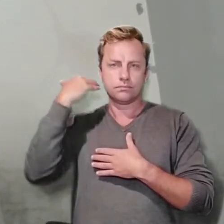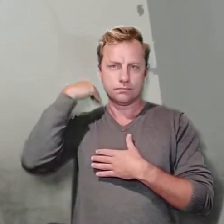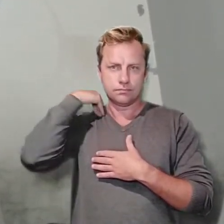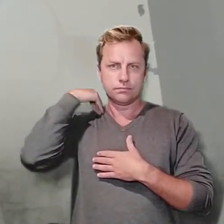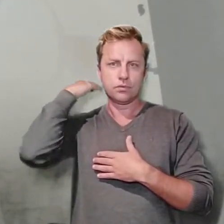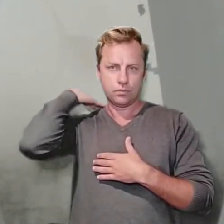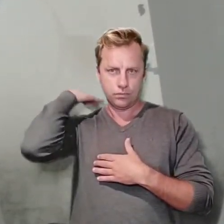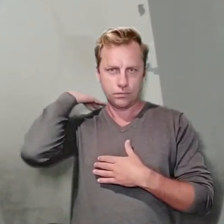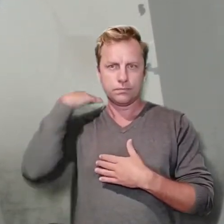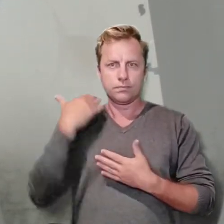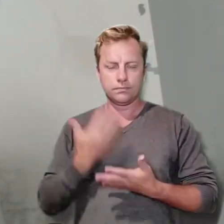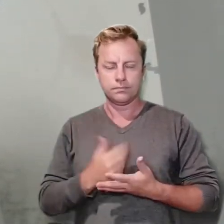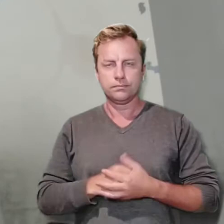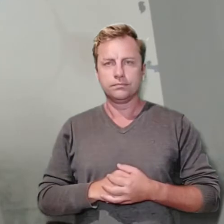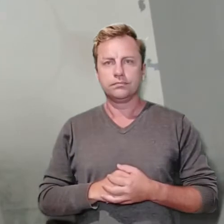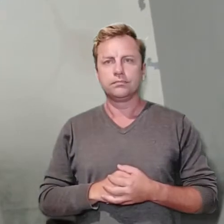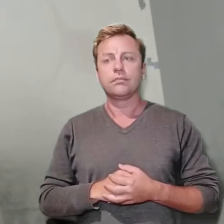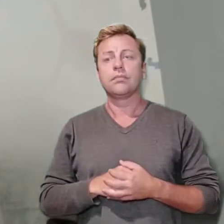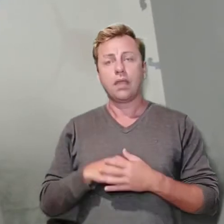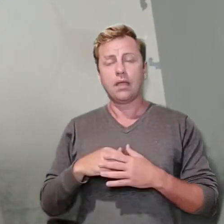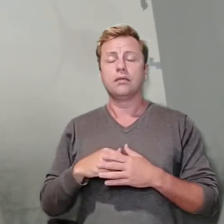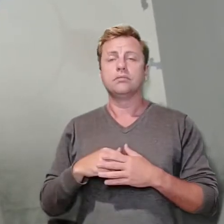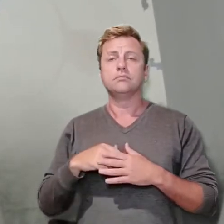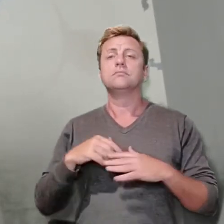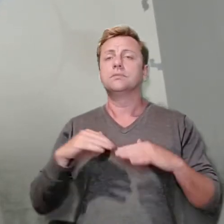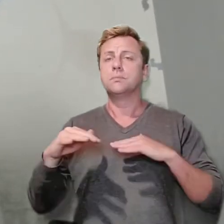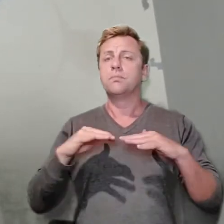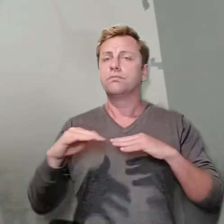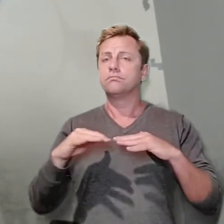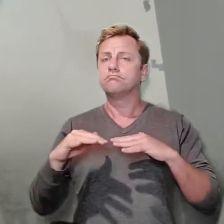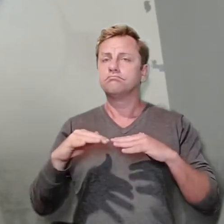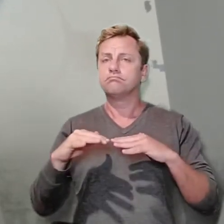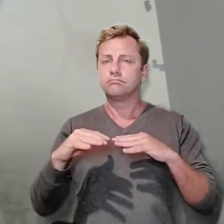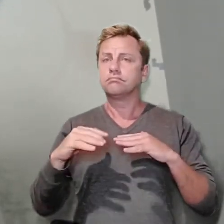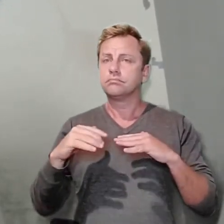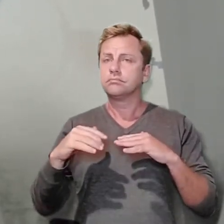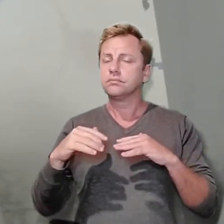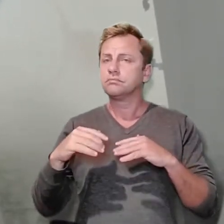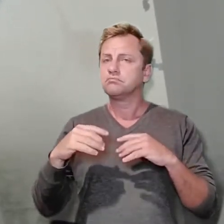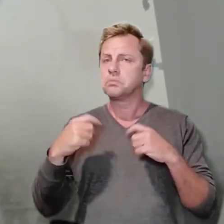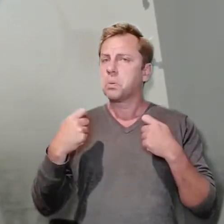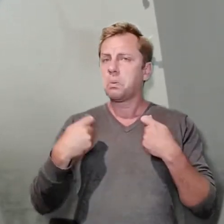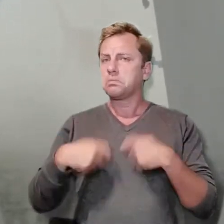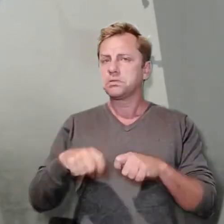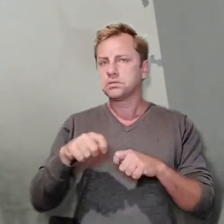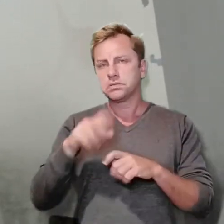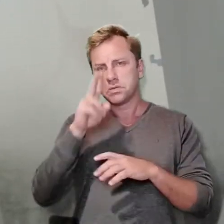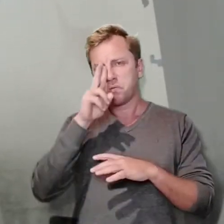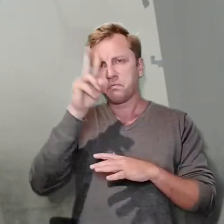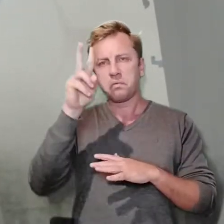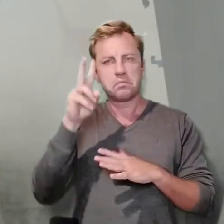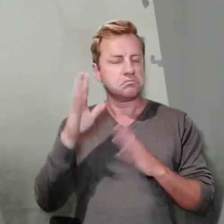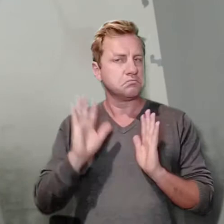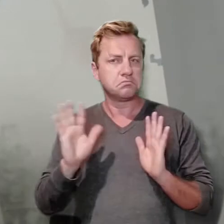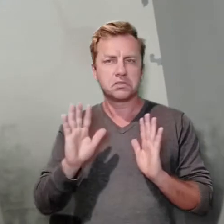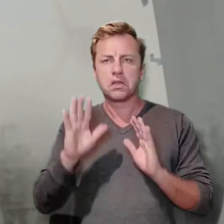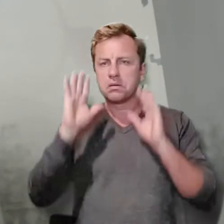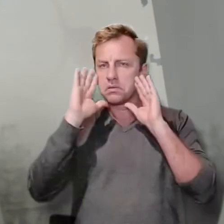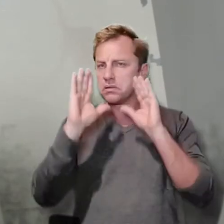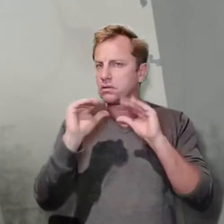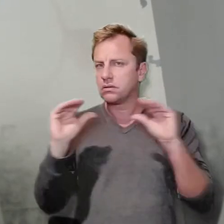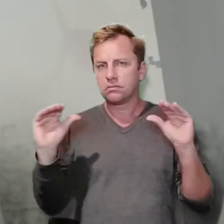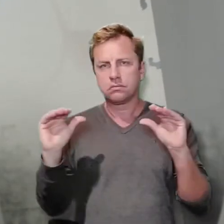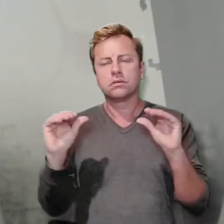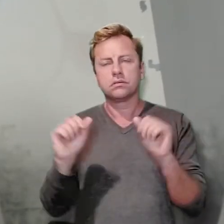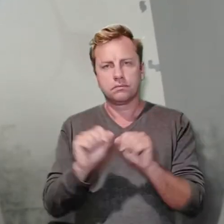dentro dos nossos pulmões. Esse movimento, ele requer pouca força, ele é